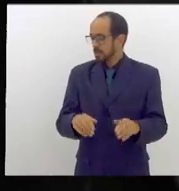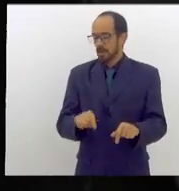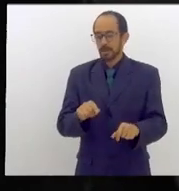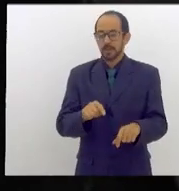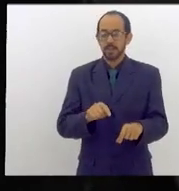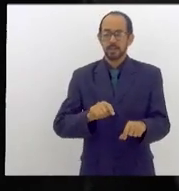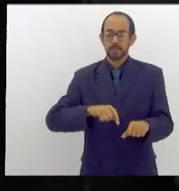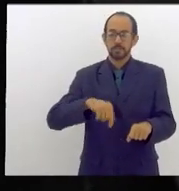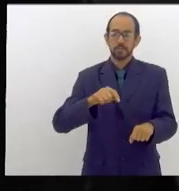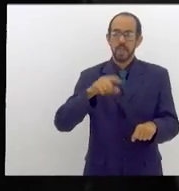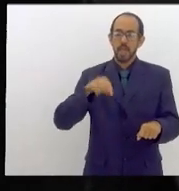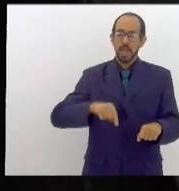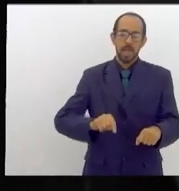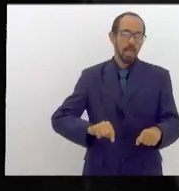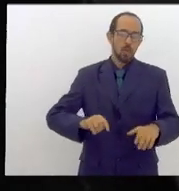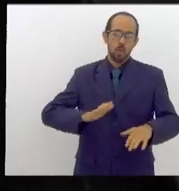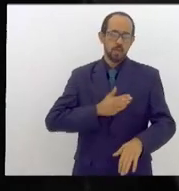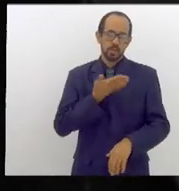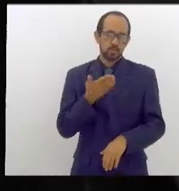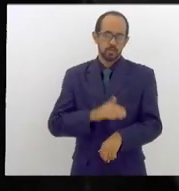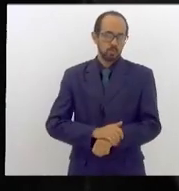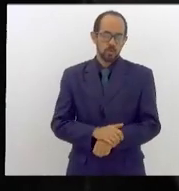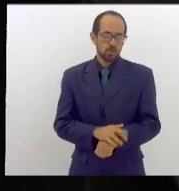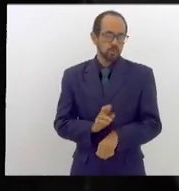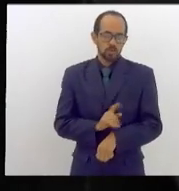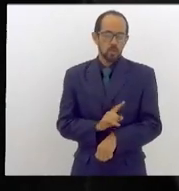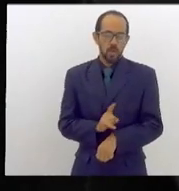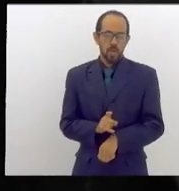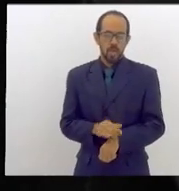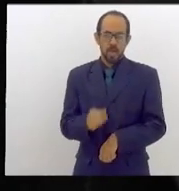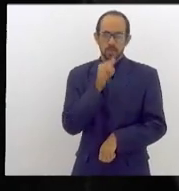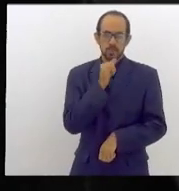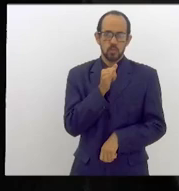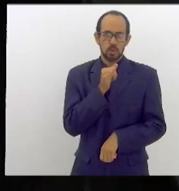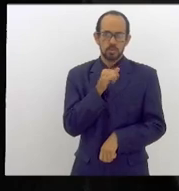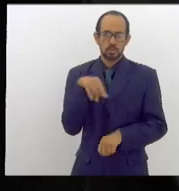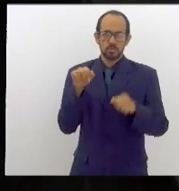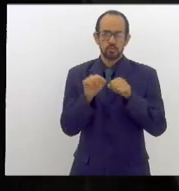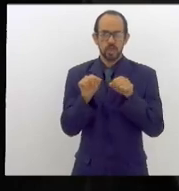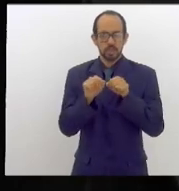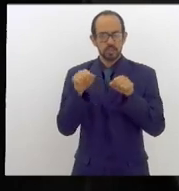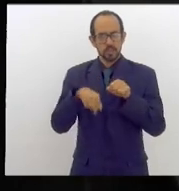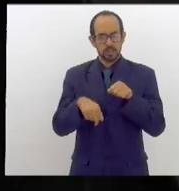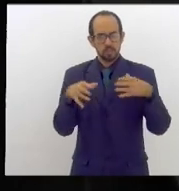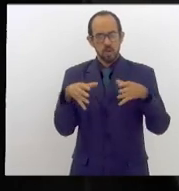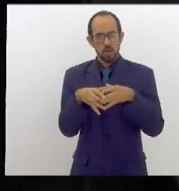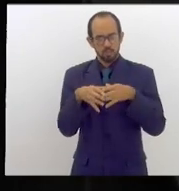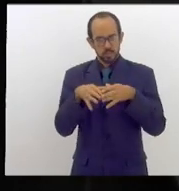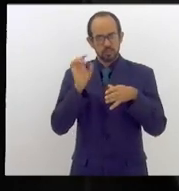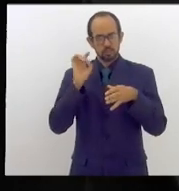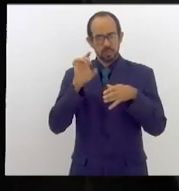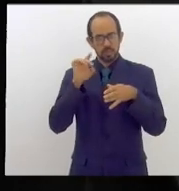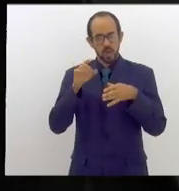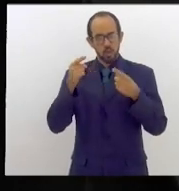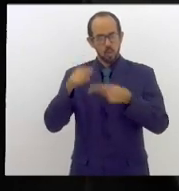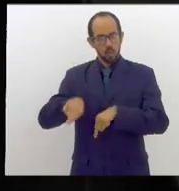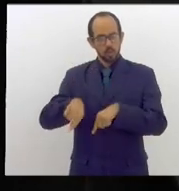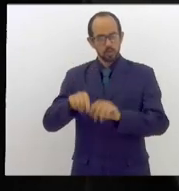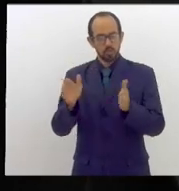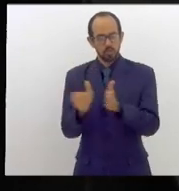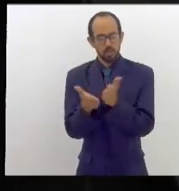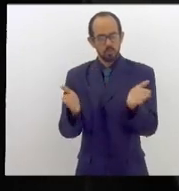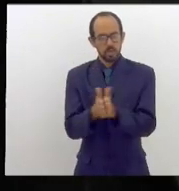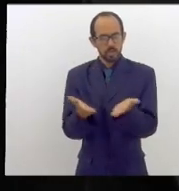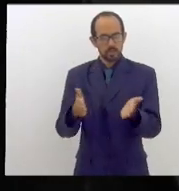alimentar é dramático isso também não é chutómetro aqui se fez uma comissão especial de combate à extrema pobreza e Miséria